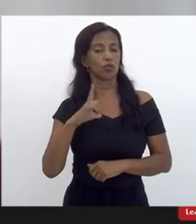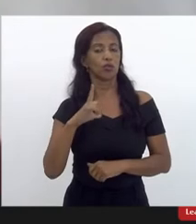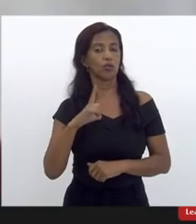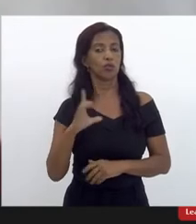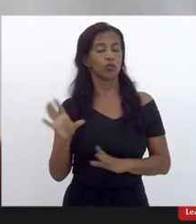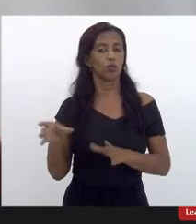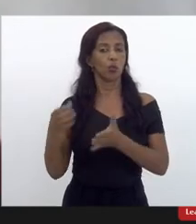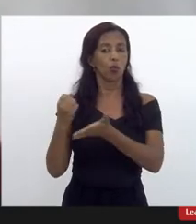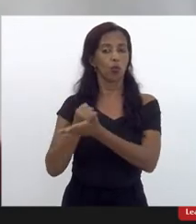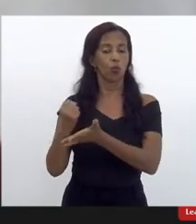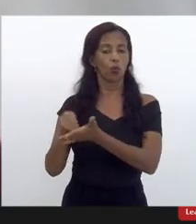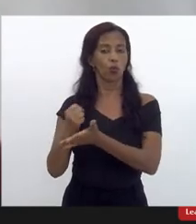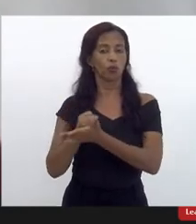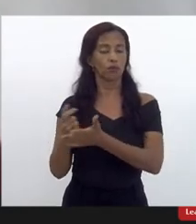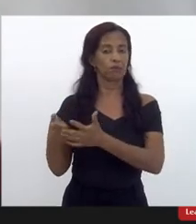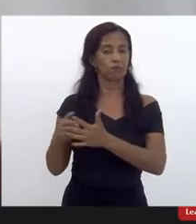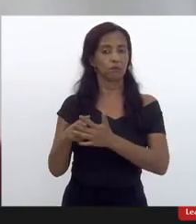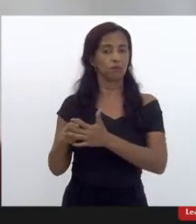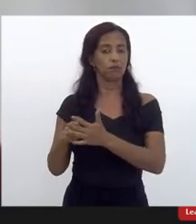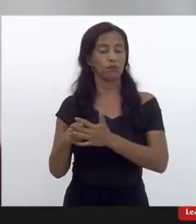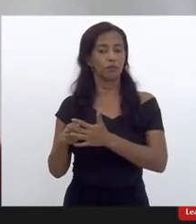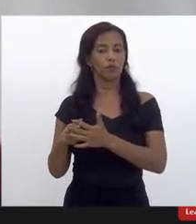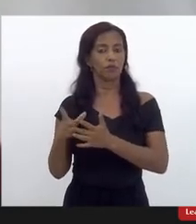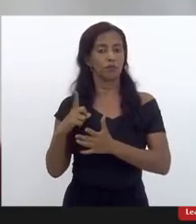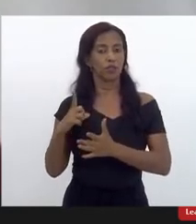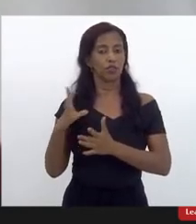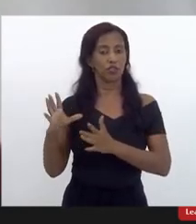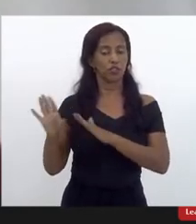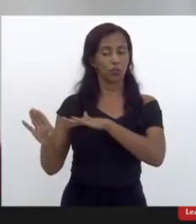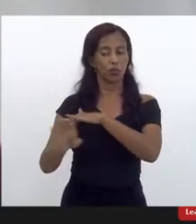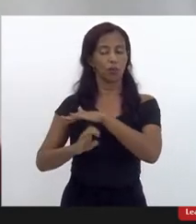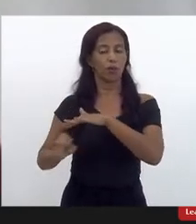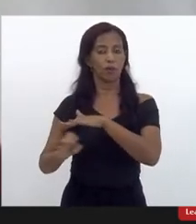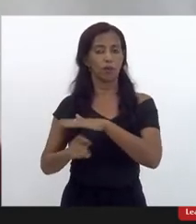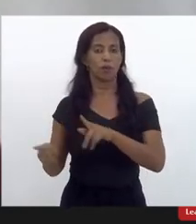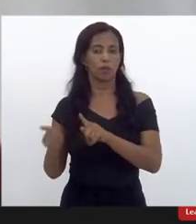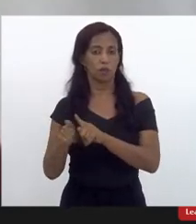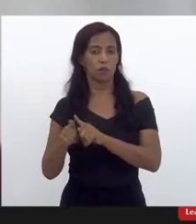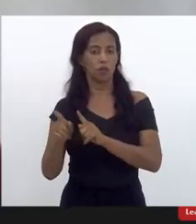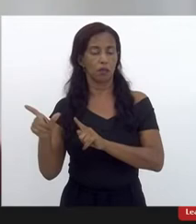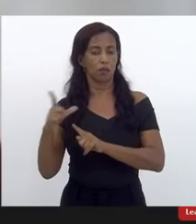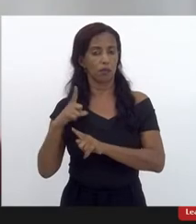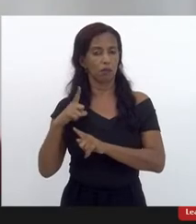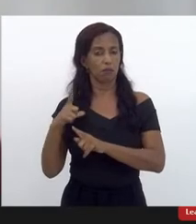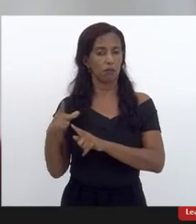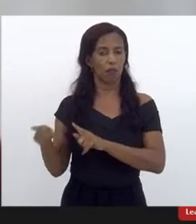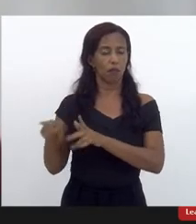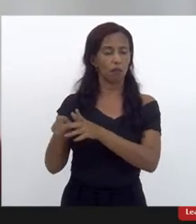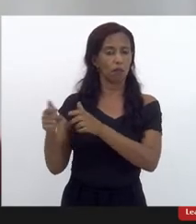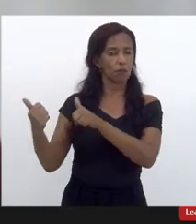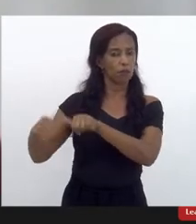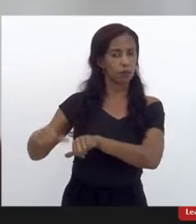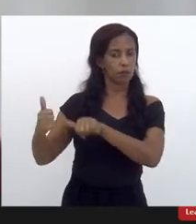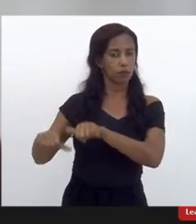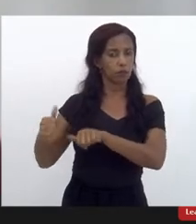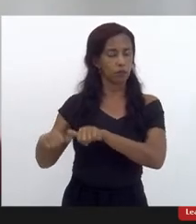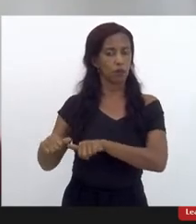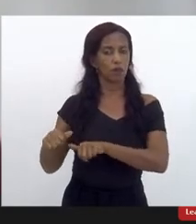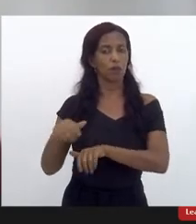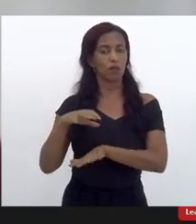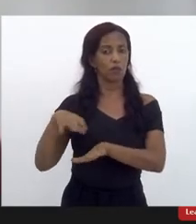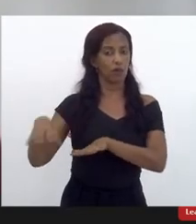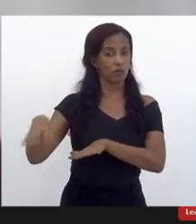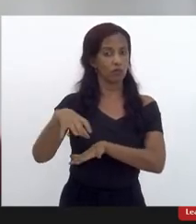um contrato de manutenção que estava se findando com uma empresa que também passa por auditoria e sindicância em vários órgãos